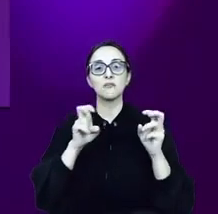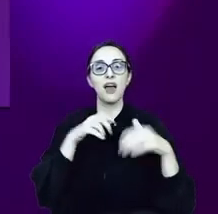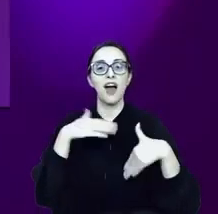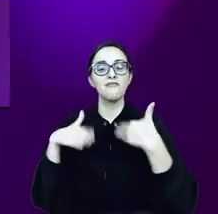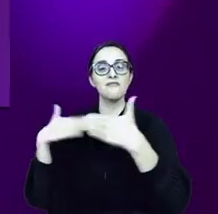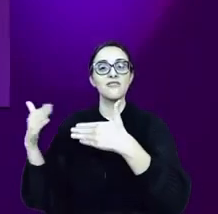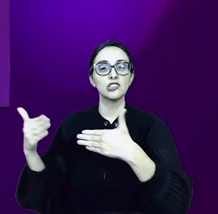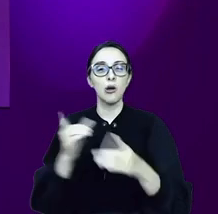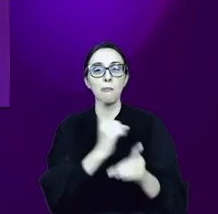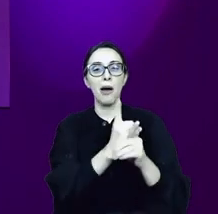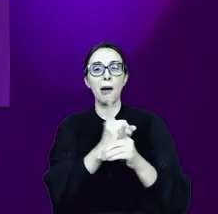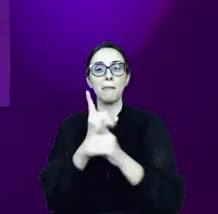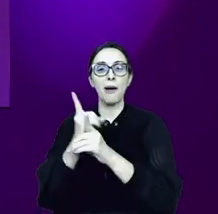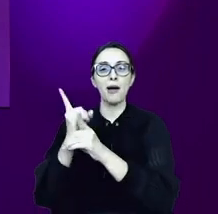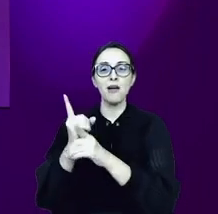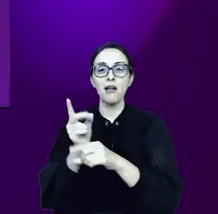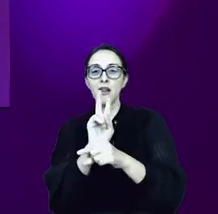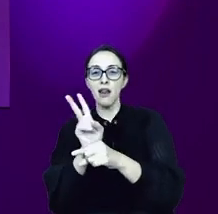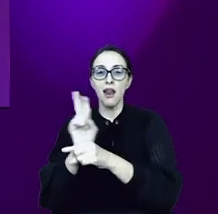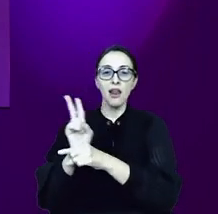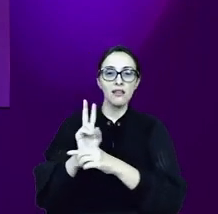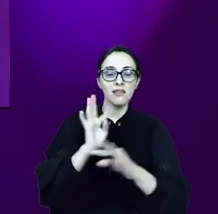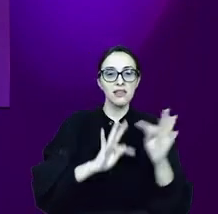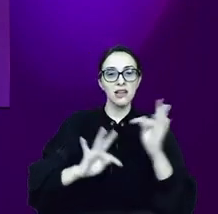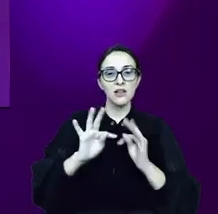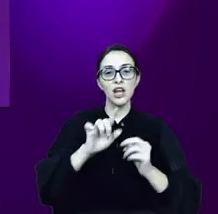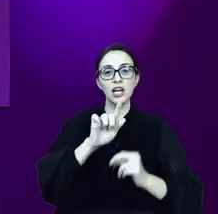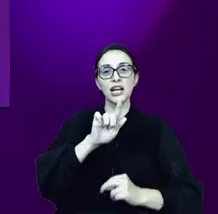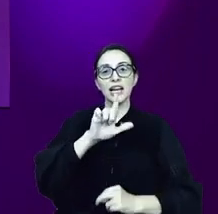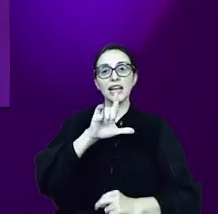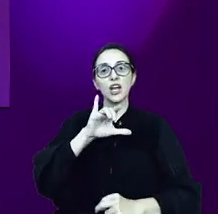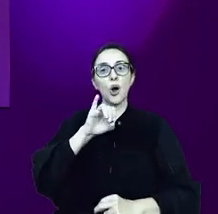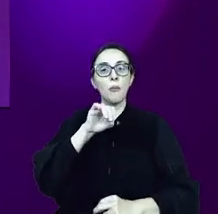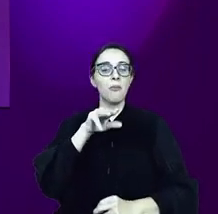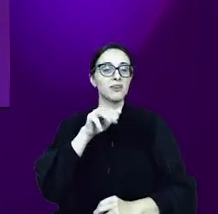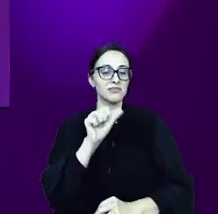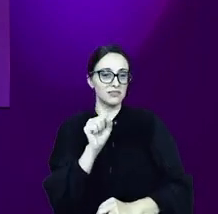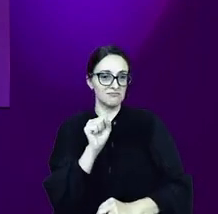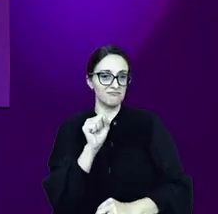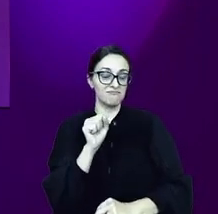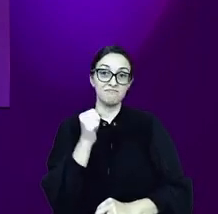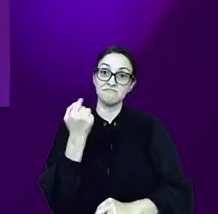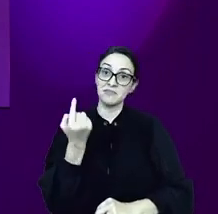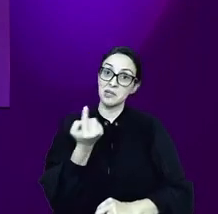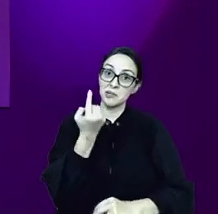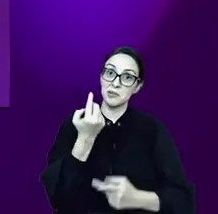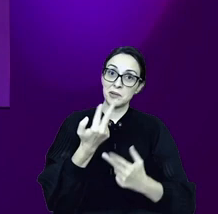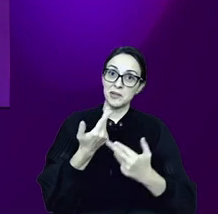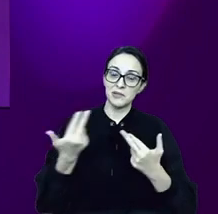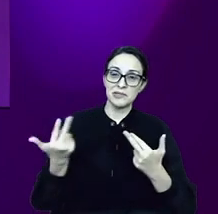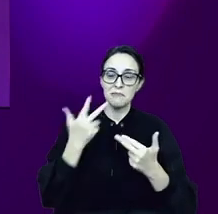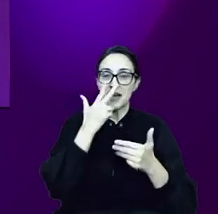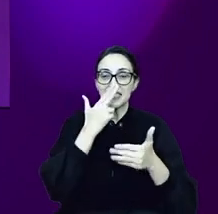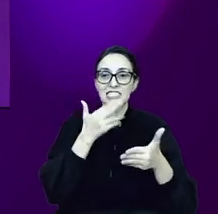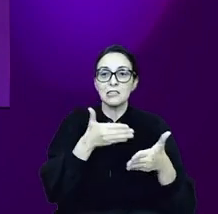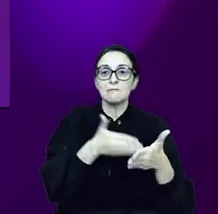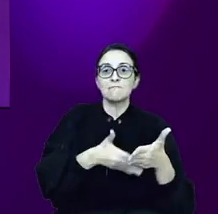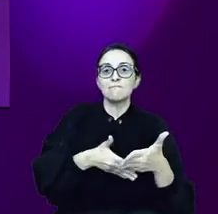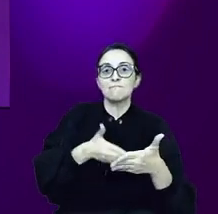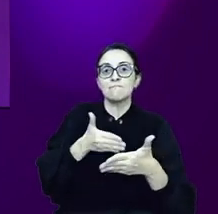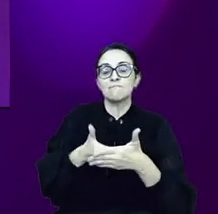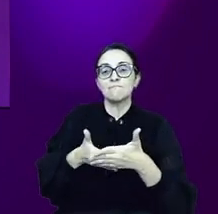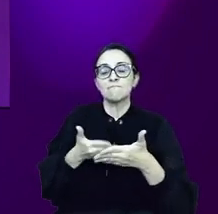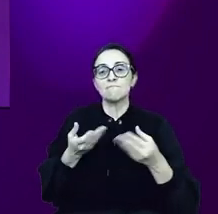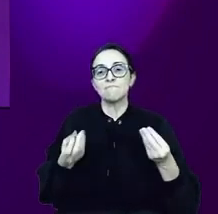avanços no diagnóstico, na monitorização e tratamento dos gliomas. Algo que é uma fronteira, né,